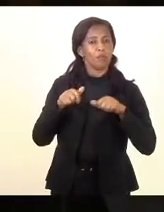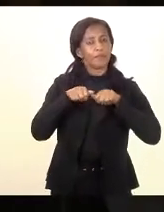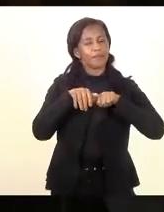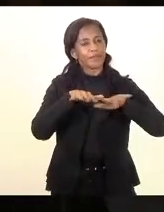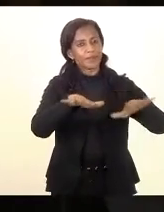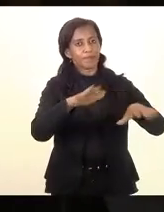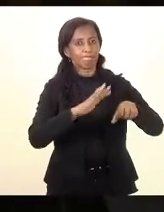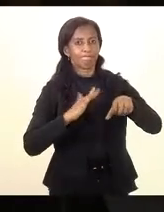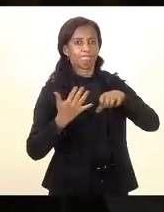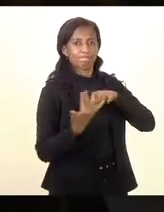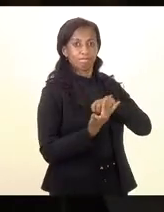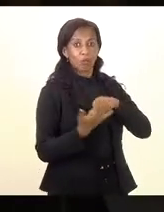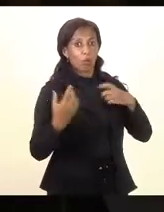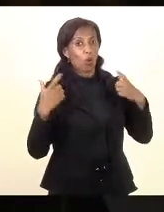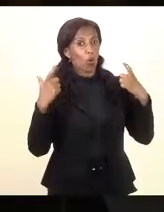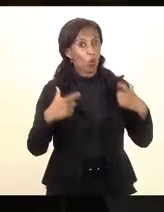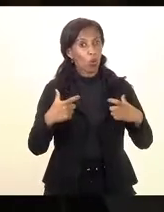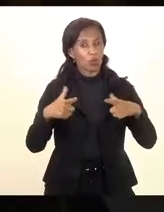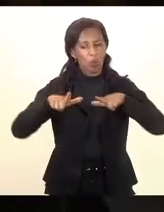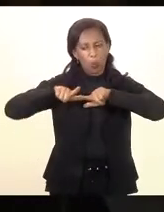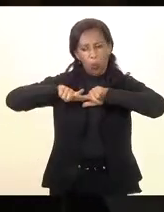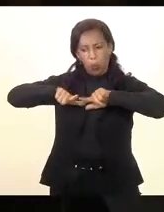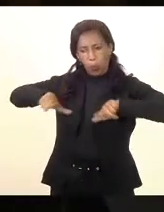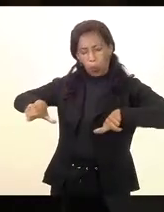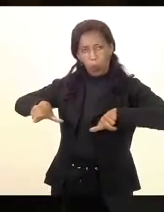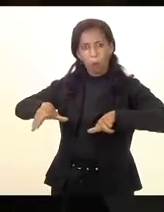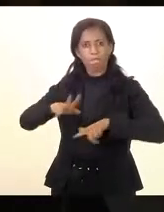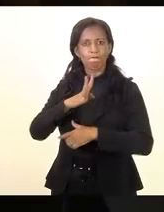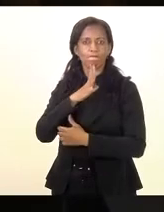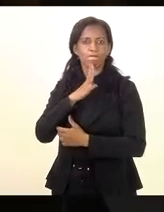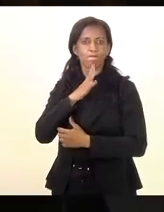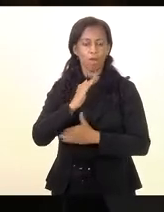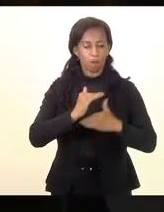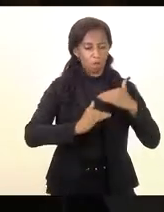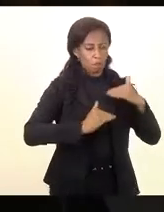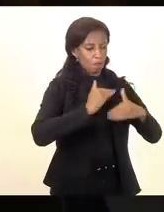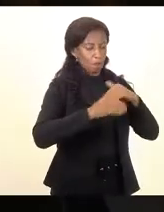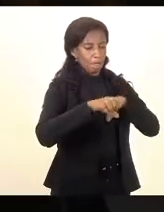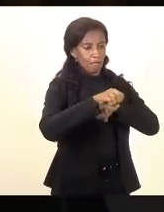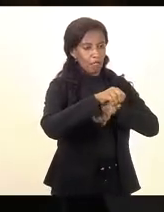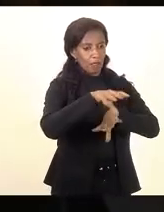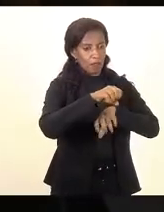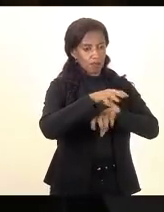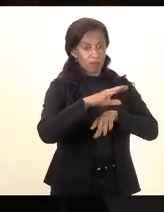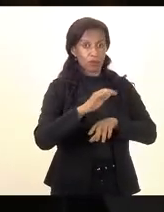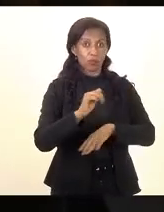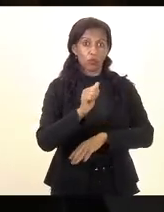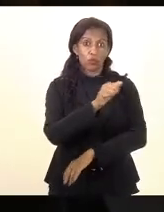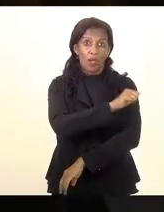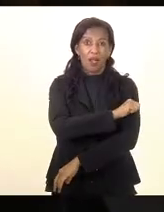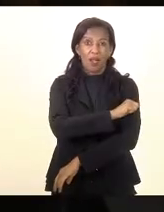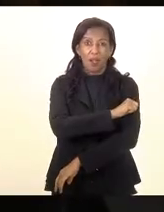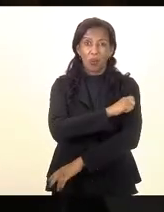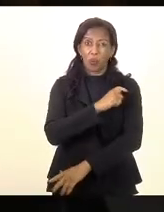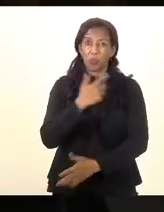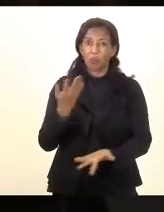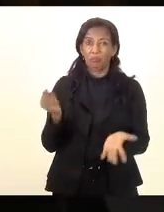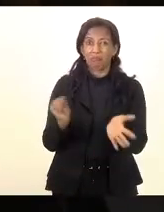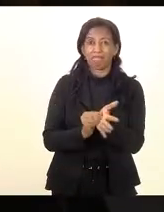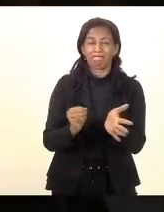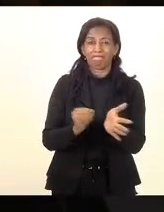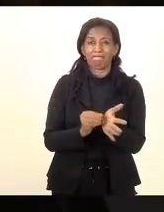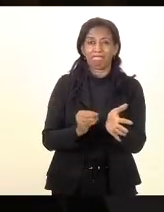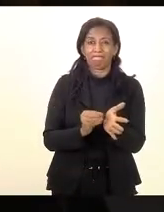onde temos recordes de evasão onde temos o processo de ensino aprendizagem dos nossos estudantes completamente comprometido